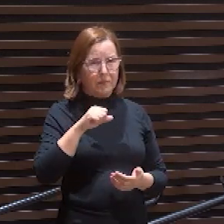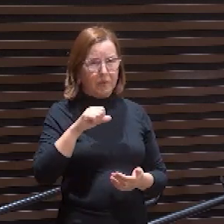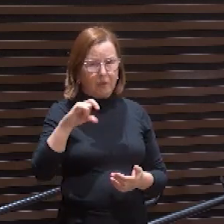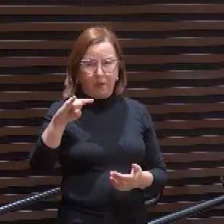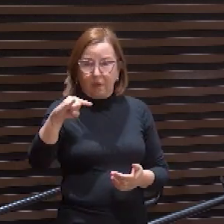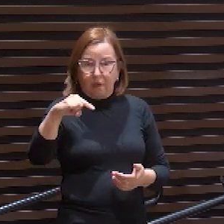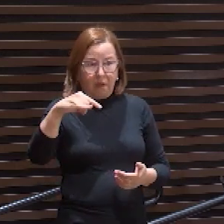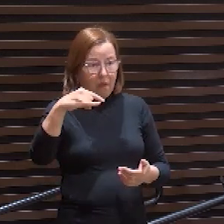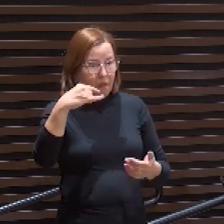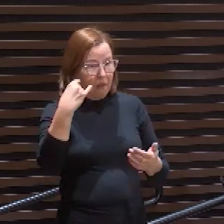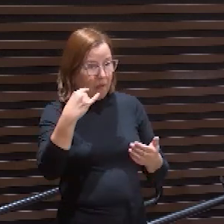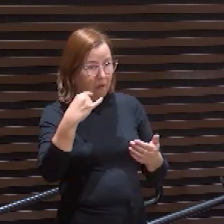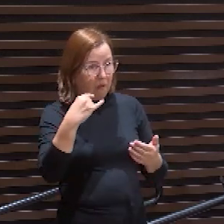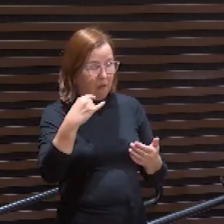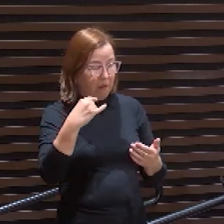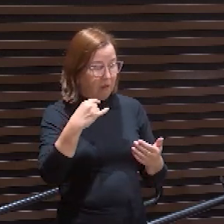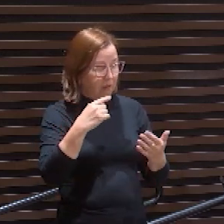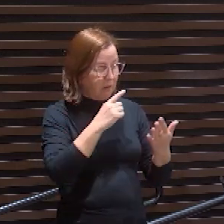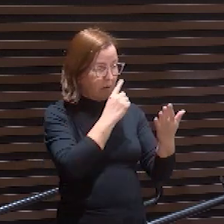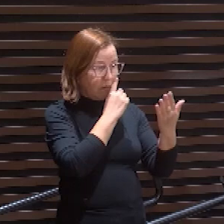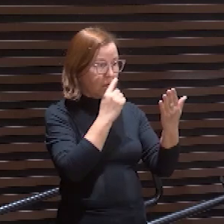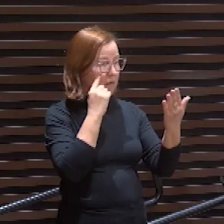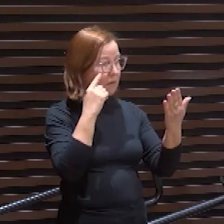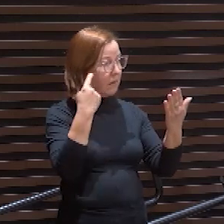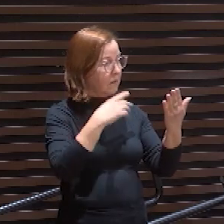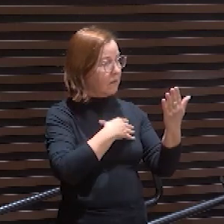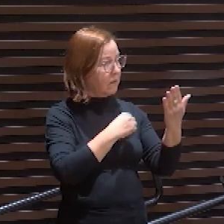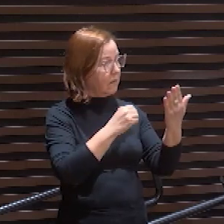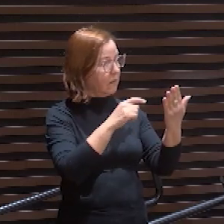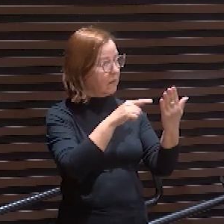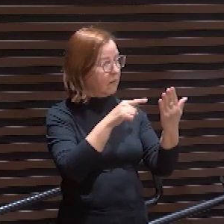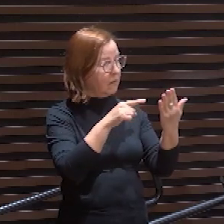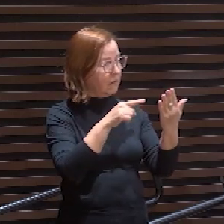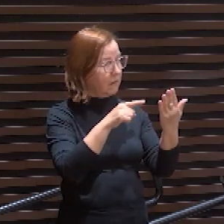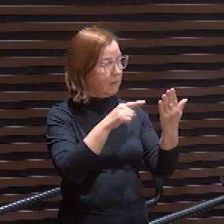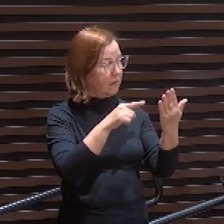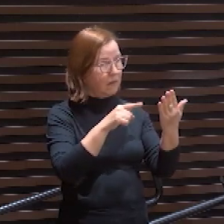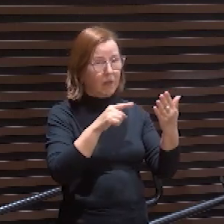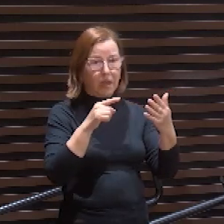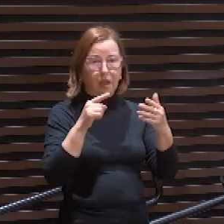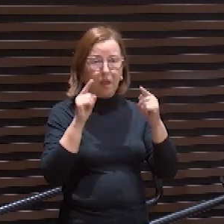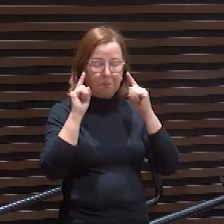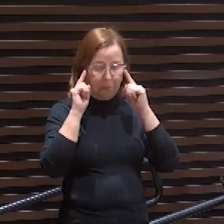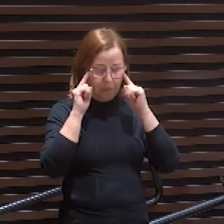do seu filho que os seus encheram-se de lágrimas.